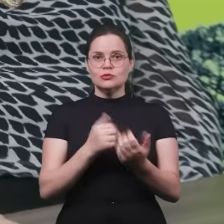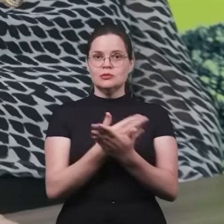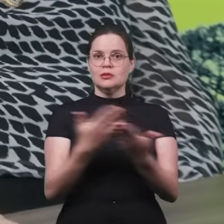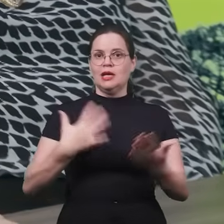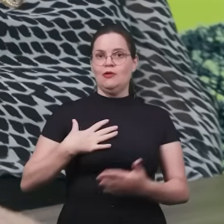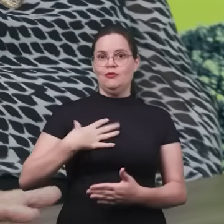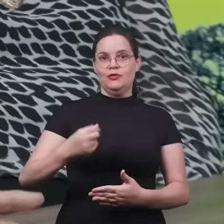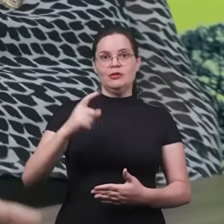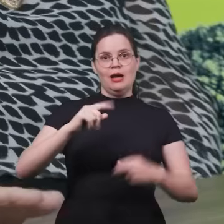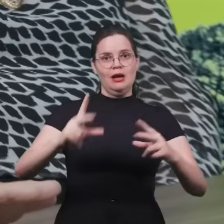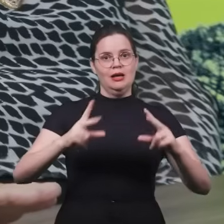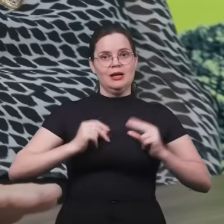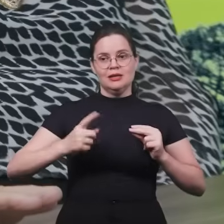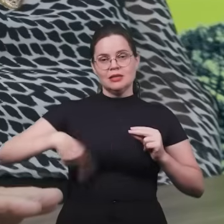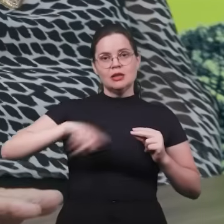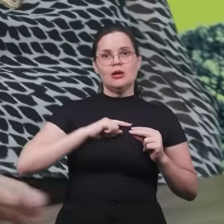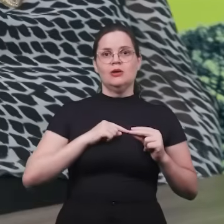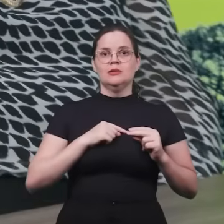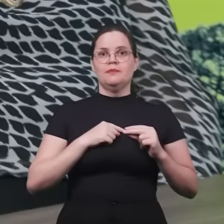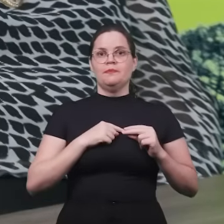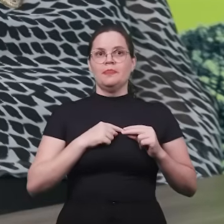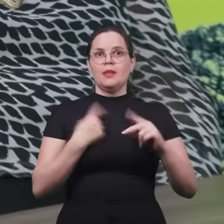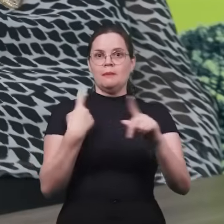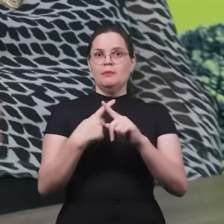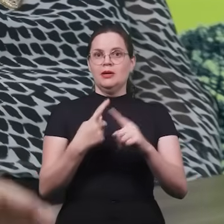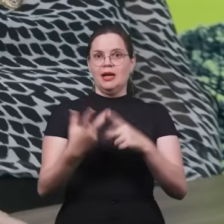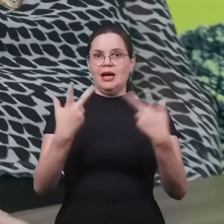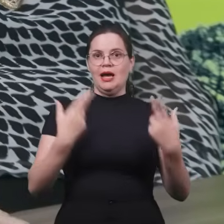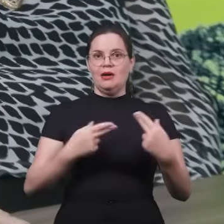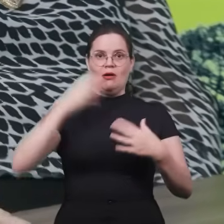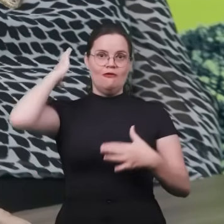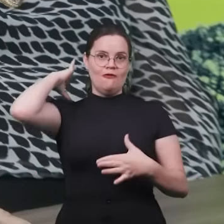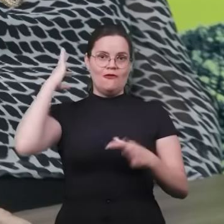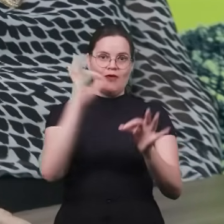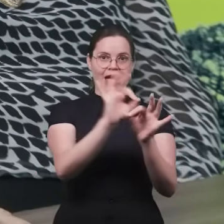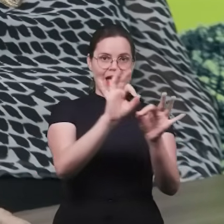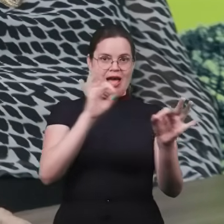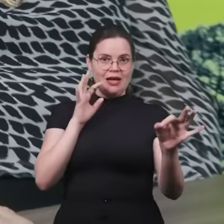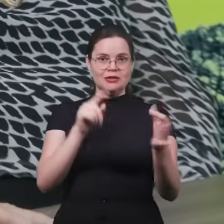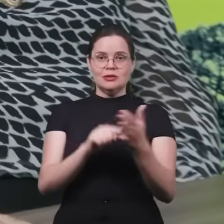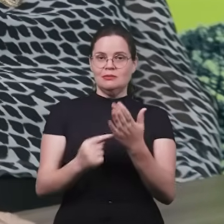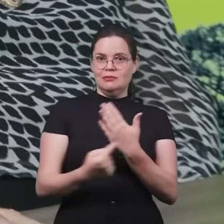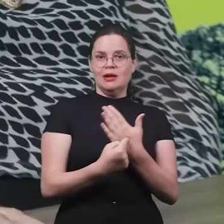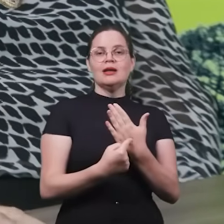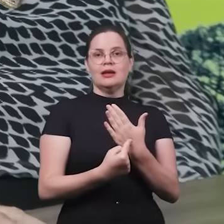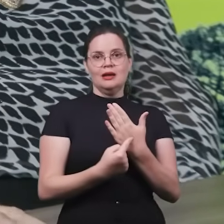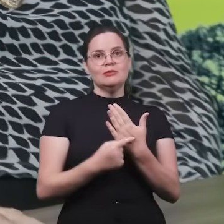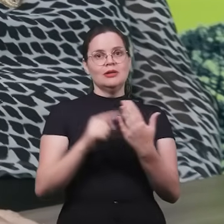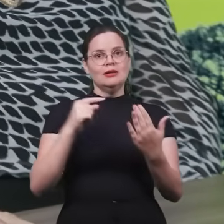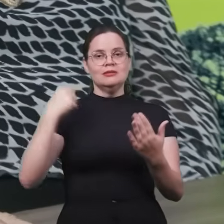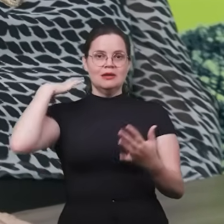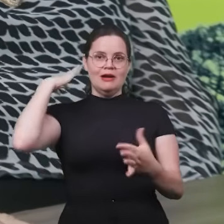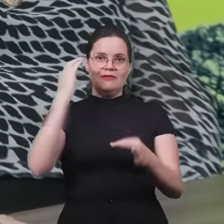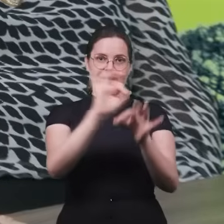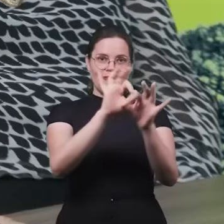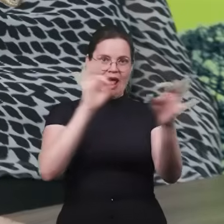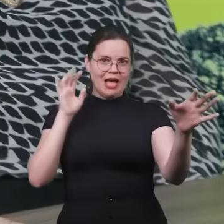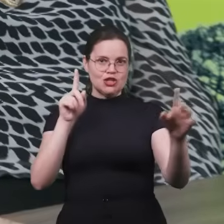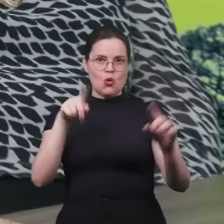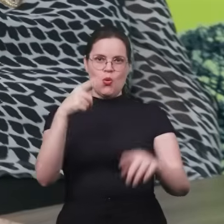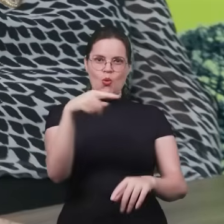como eu disse, são herança do Senhor. São flechas na mão, né, do valente. Eu